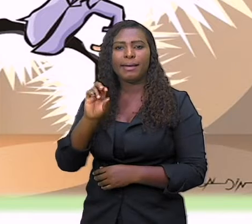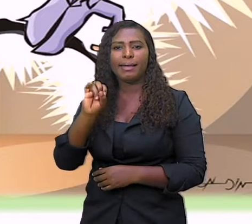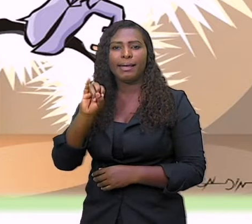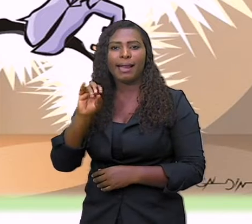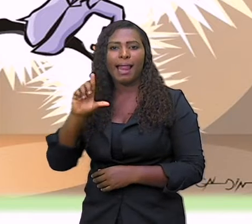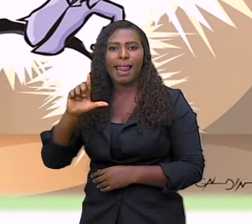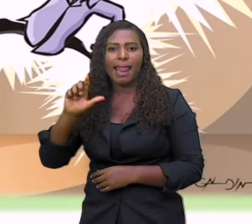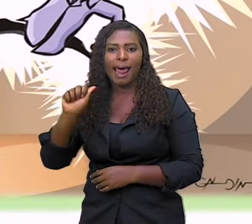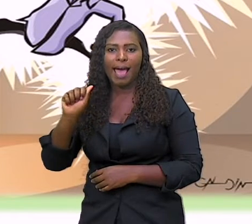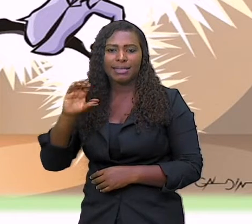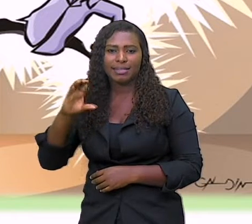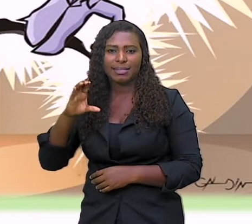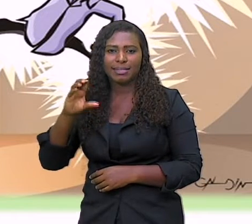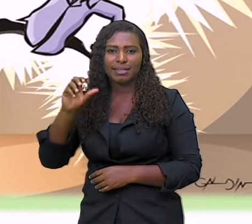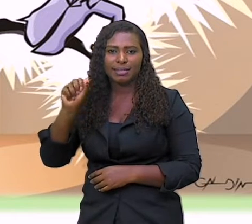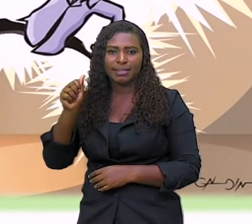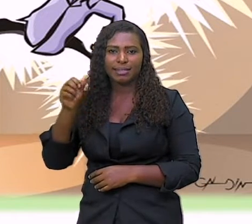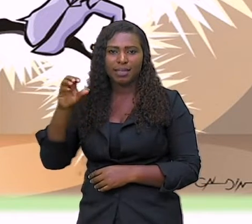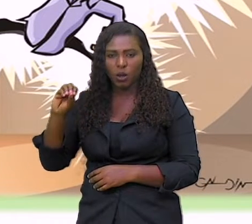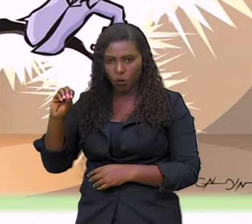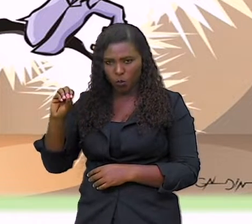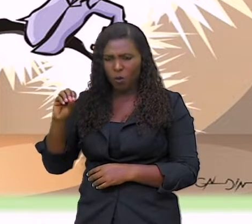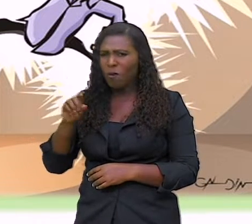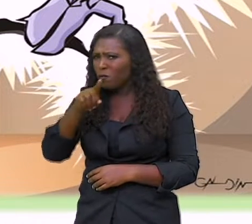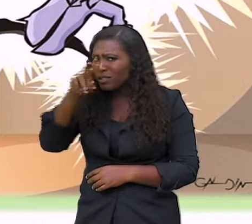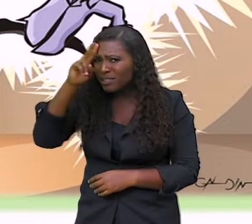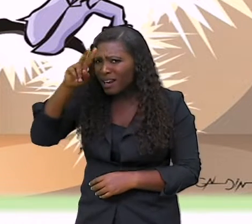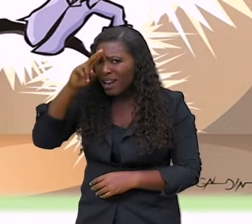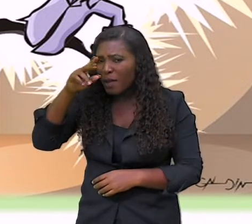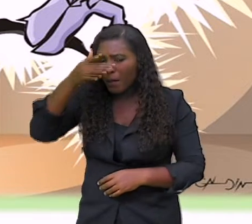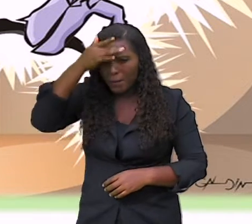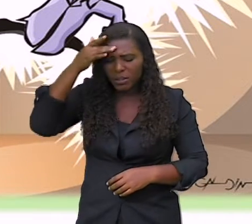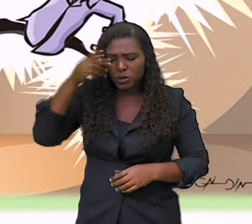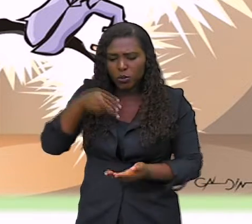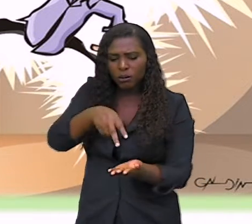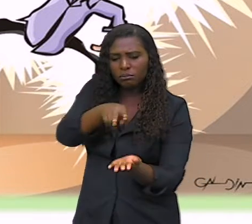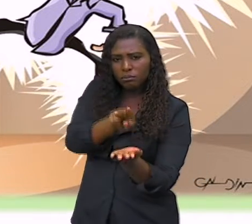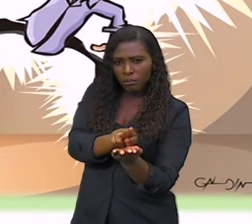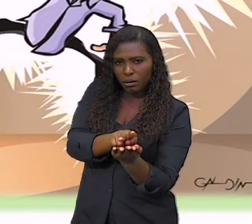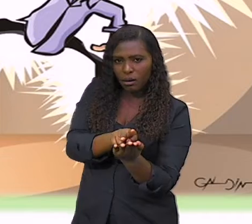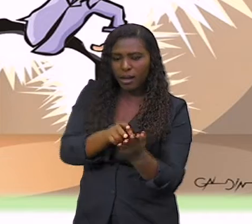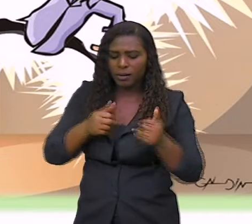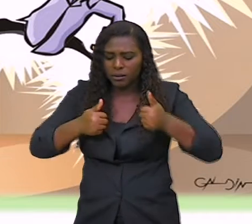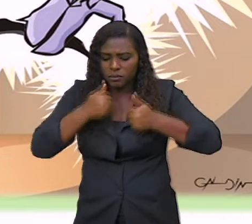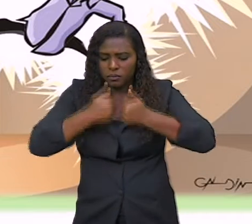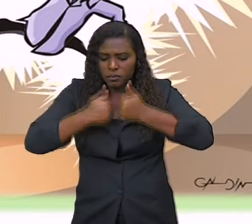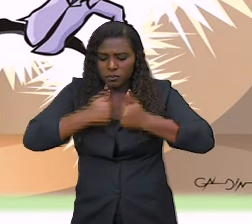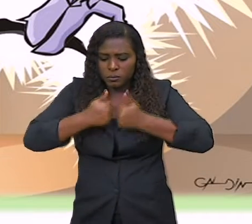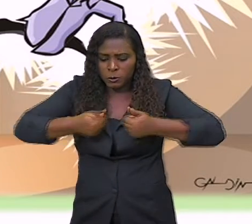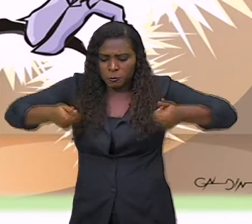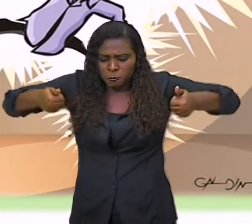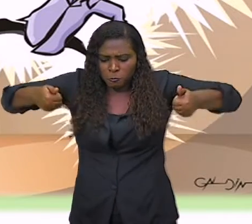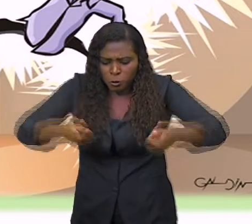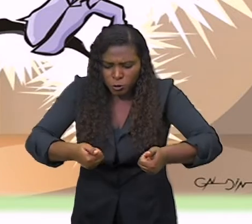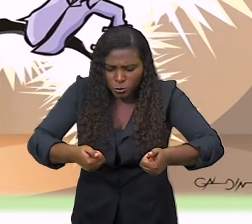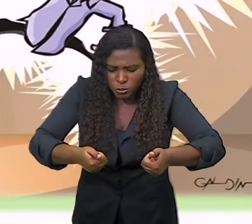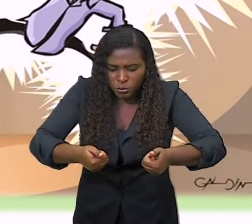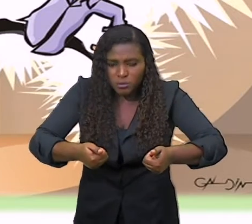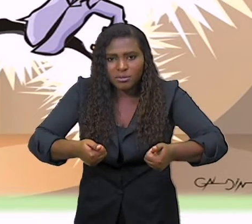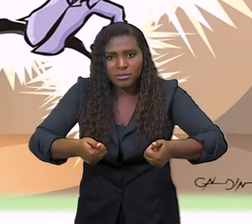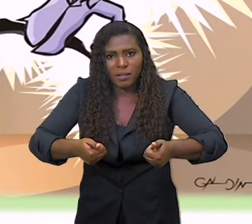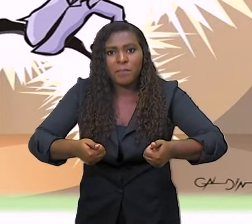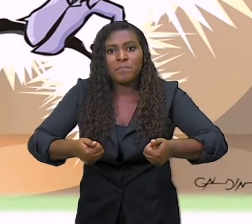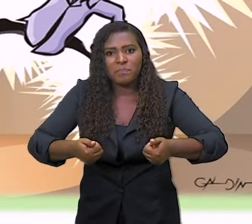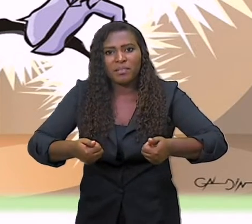do desfibrilador quando a pessoa está tendo uma parada cardíaca? Pois é, ali ele recebe uma descarga elétrica, que eles chamam